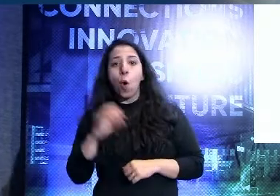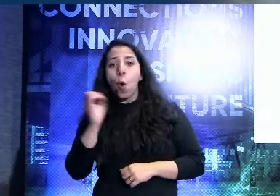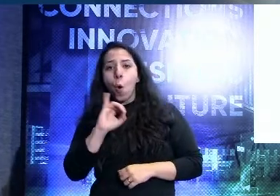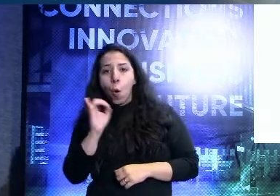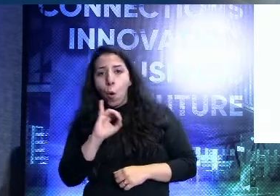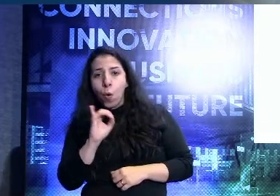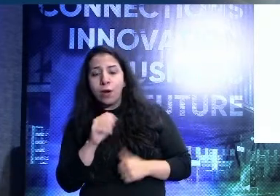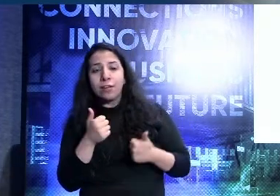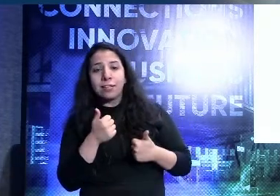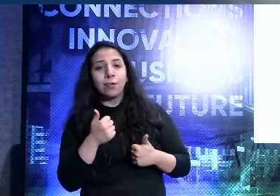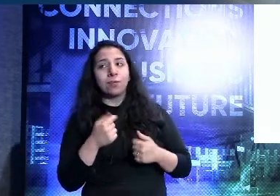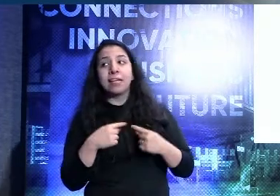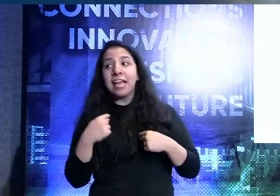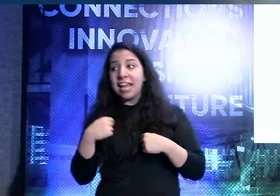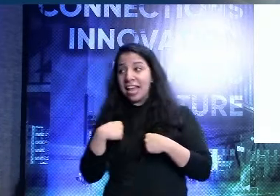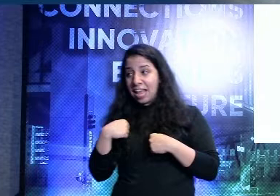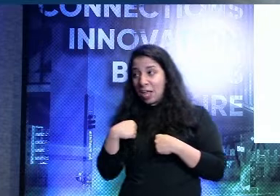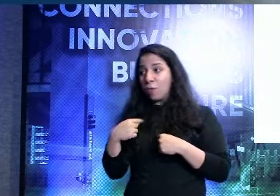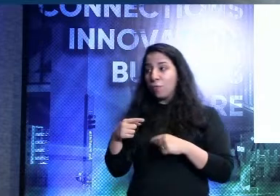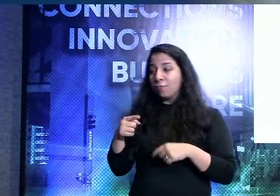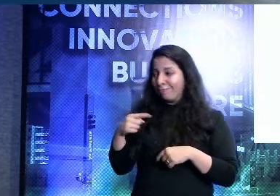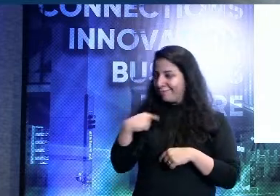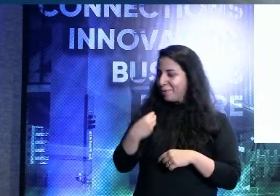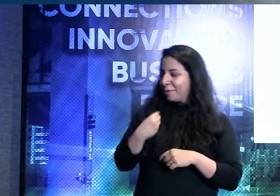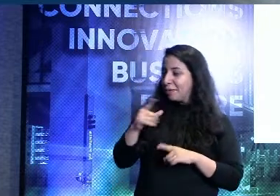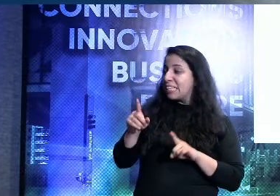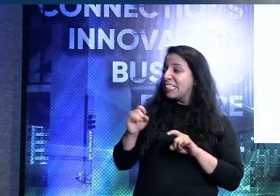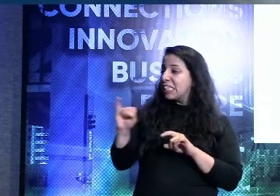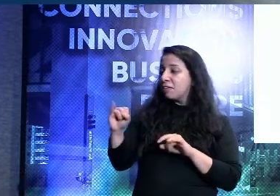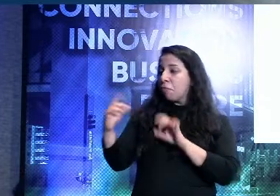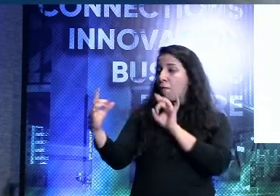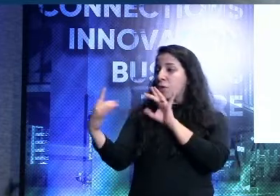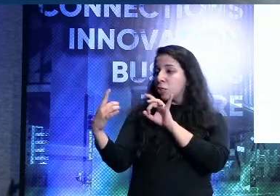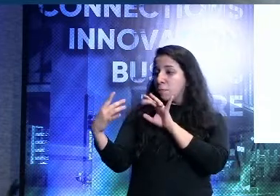bem-vindo. Críticas e sugestões em particular.